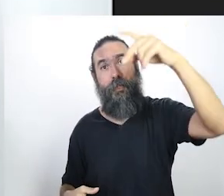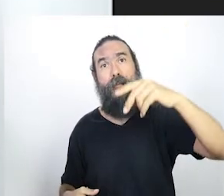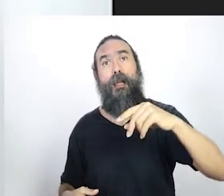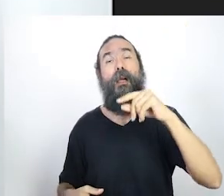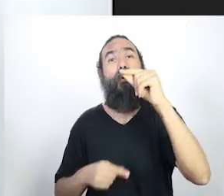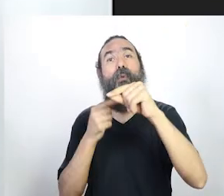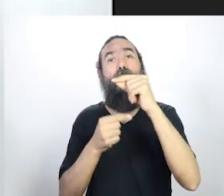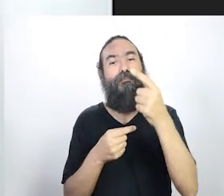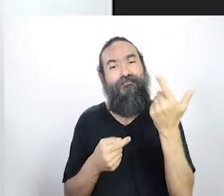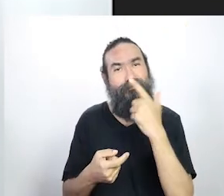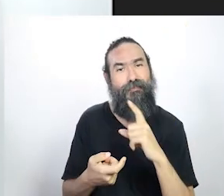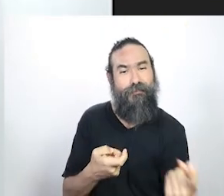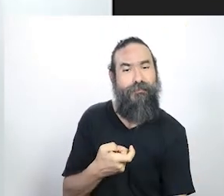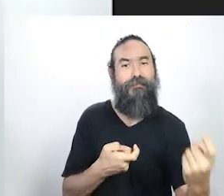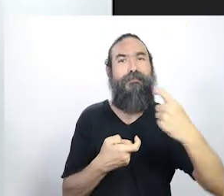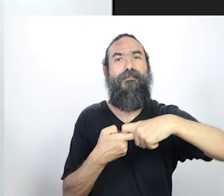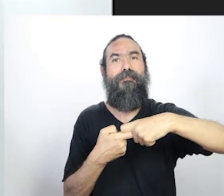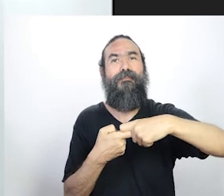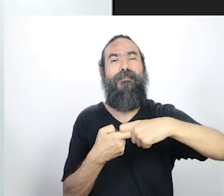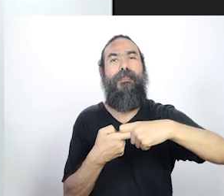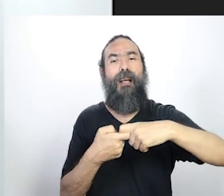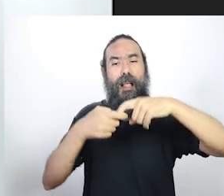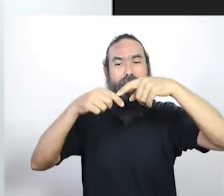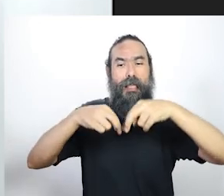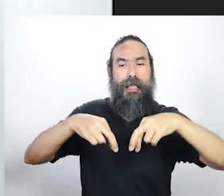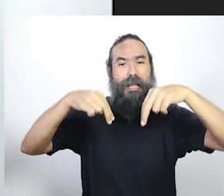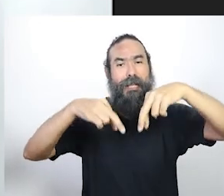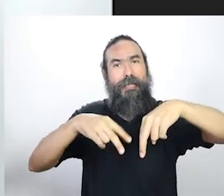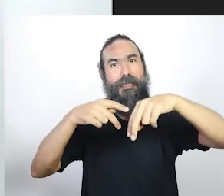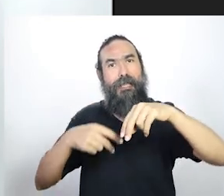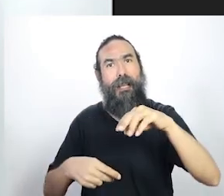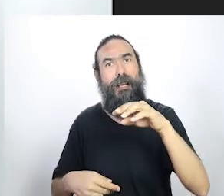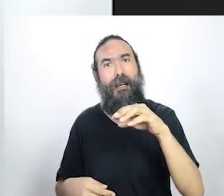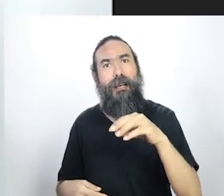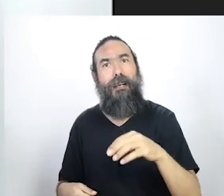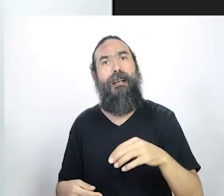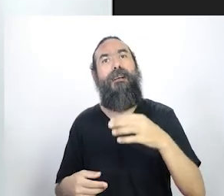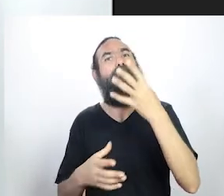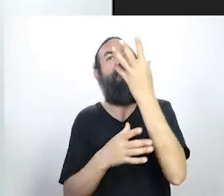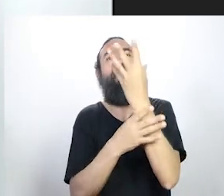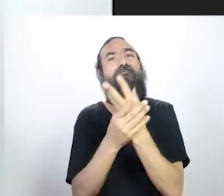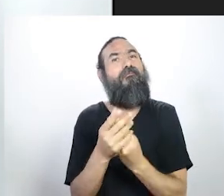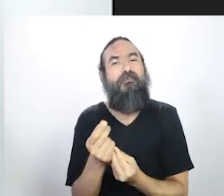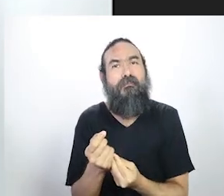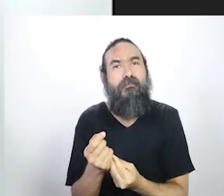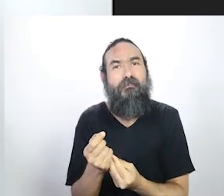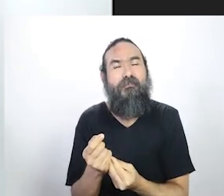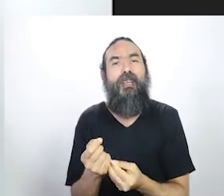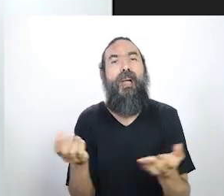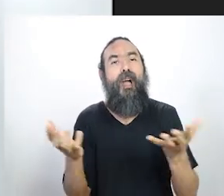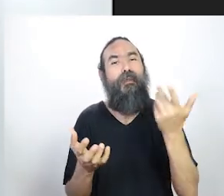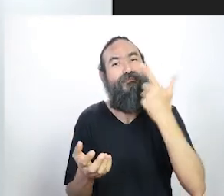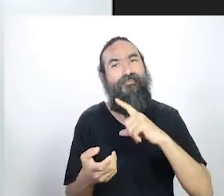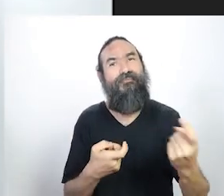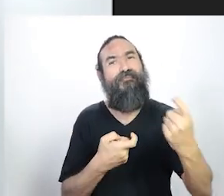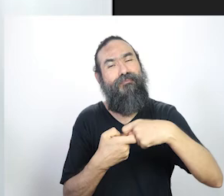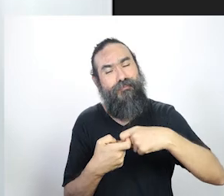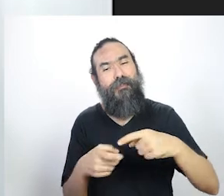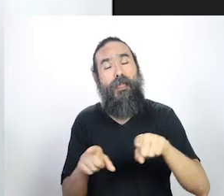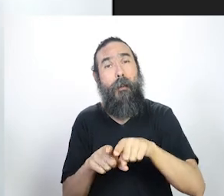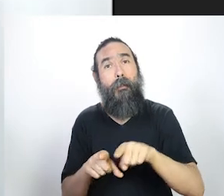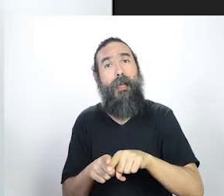que é o boilé, umas outras danças que não tinham mais, umas apresentações culturais. Nós perdemos os congos também,